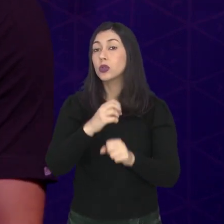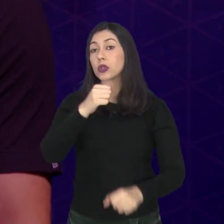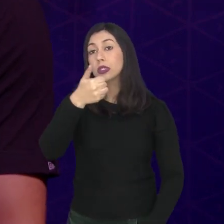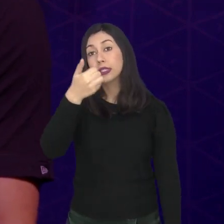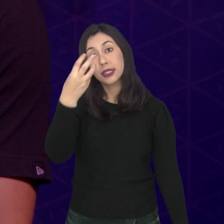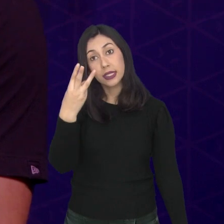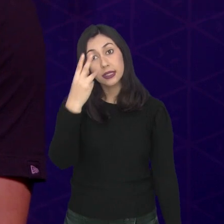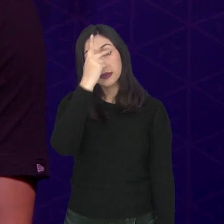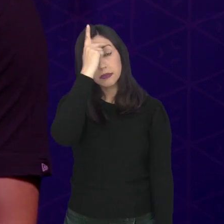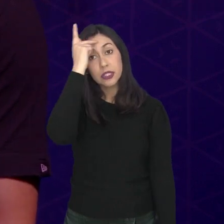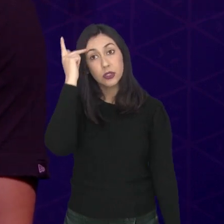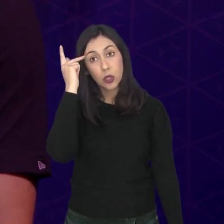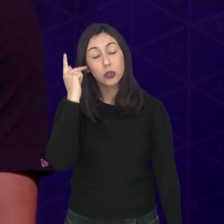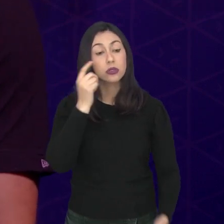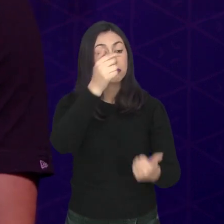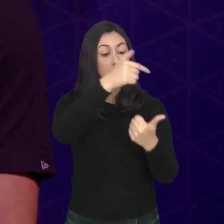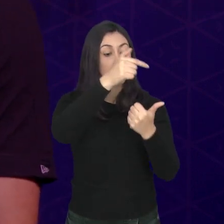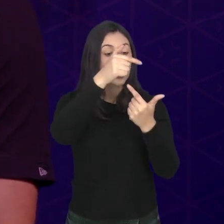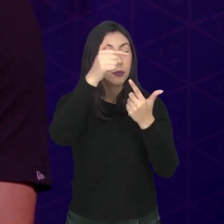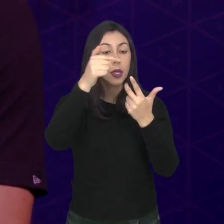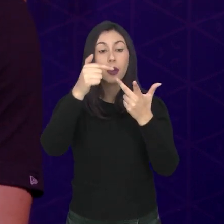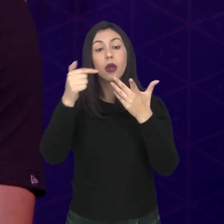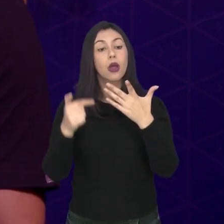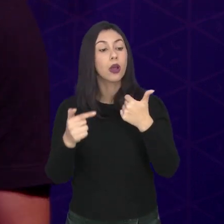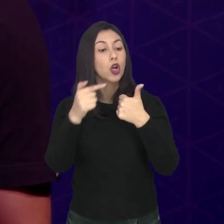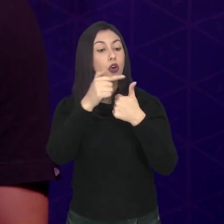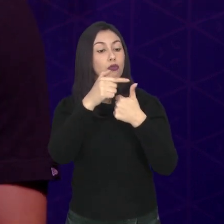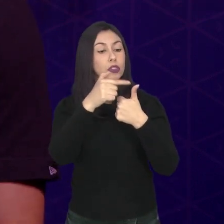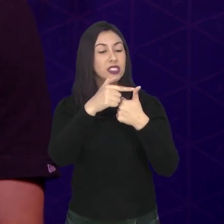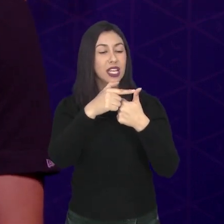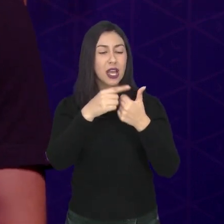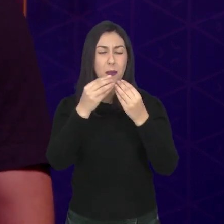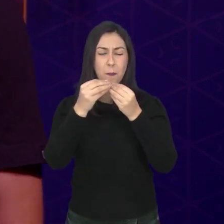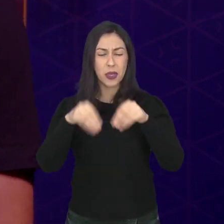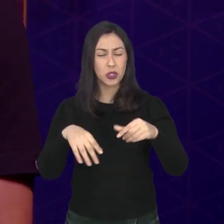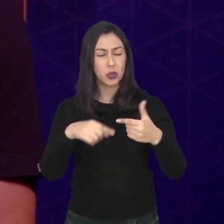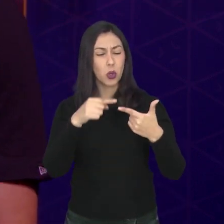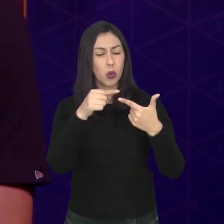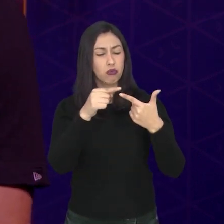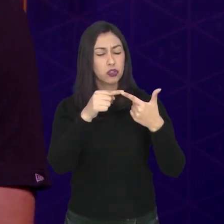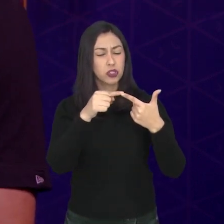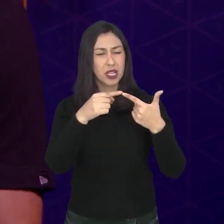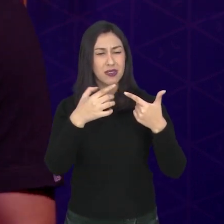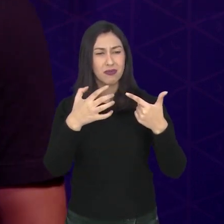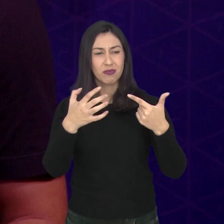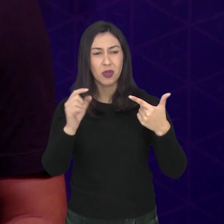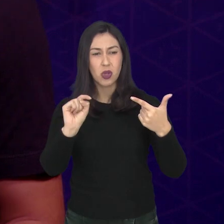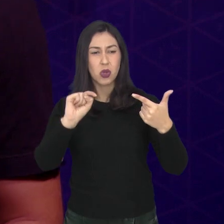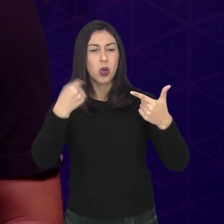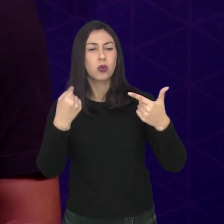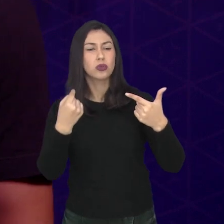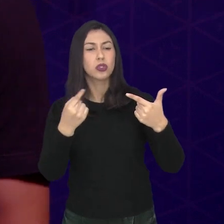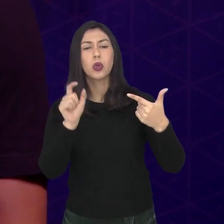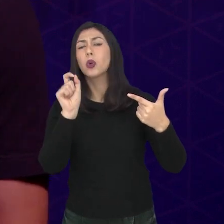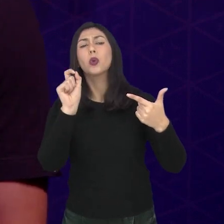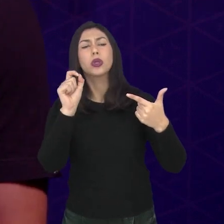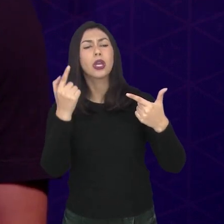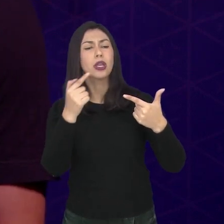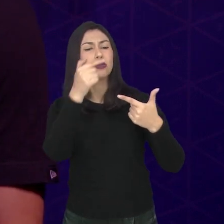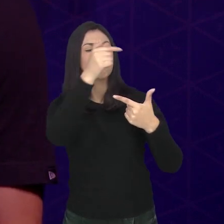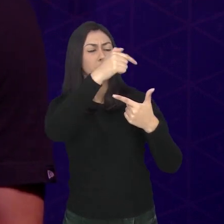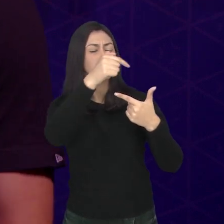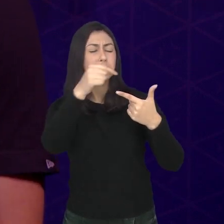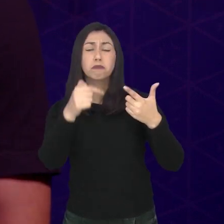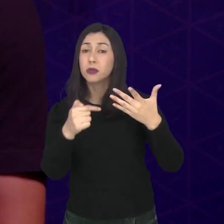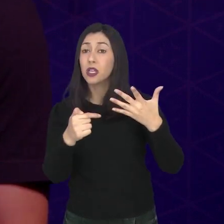vai listando e colocando o que essa pessoa prejudicou ela de alguma forma. E não